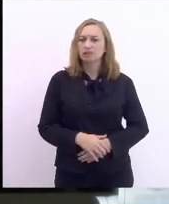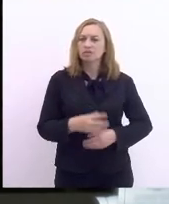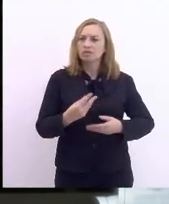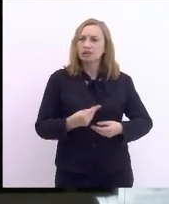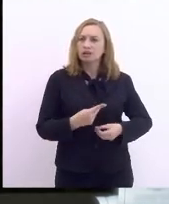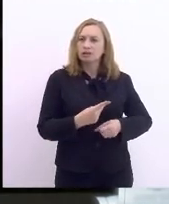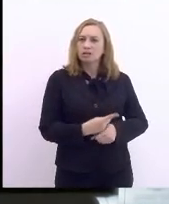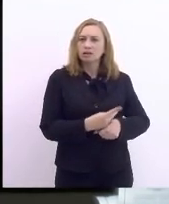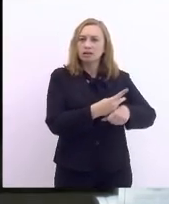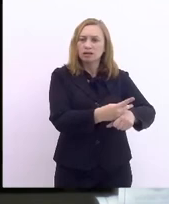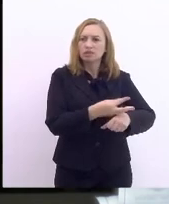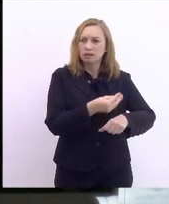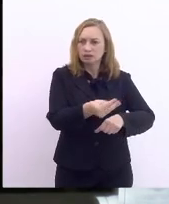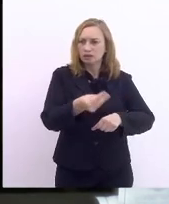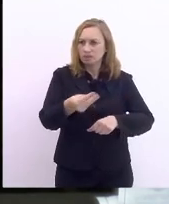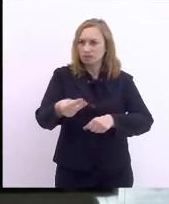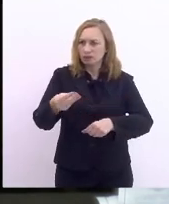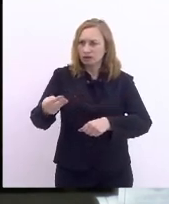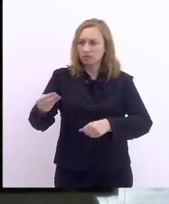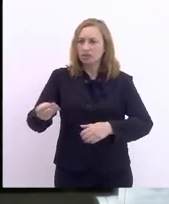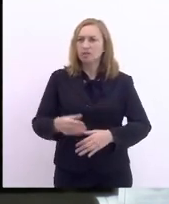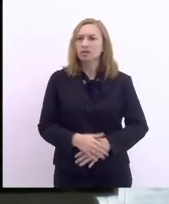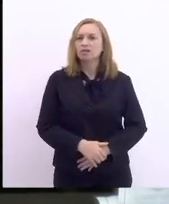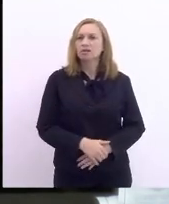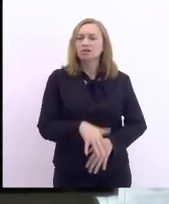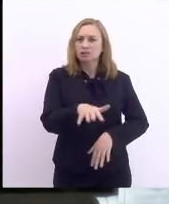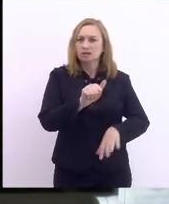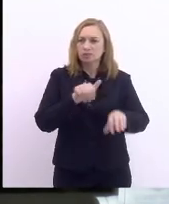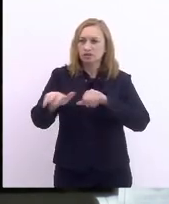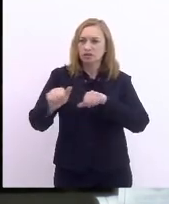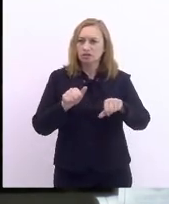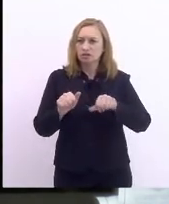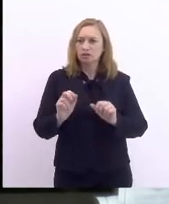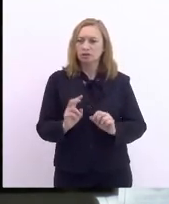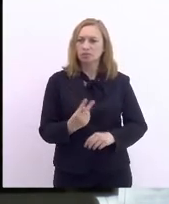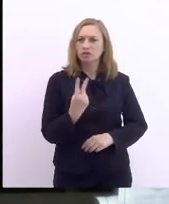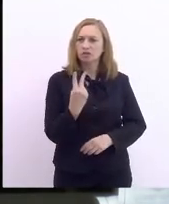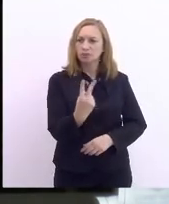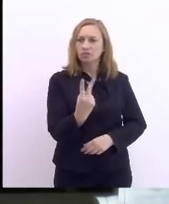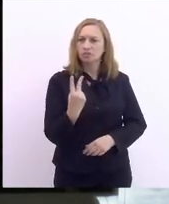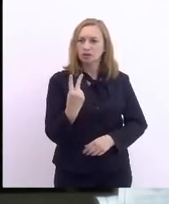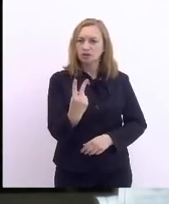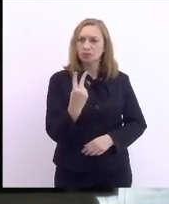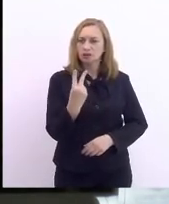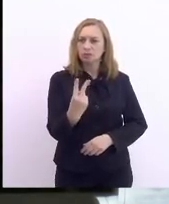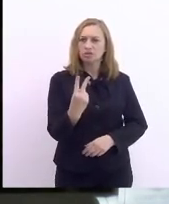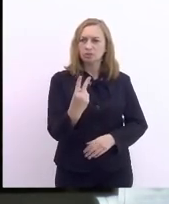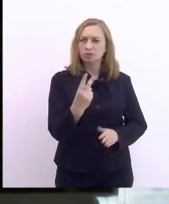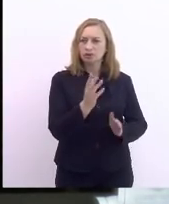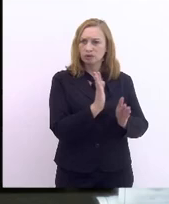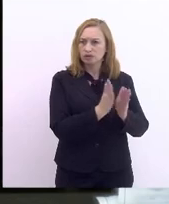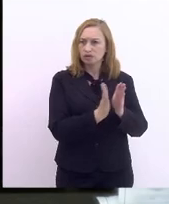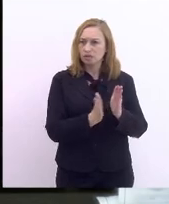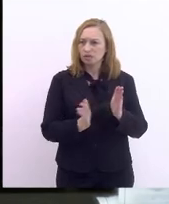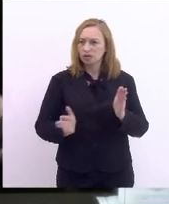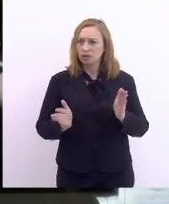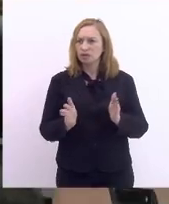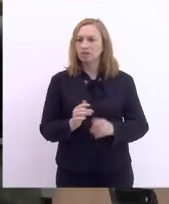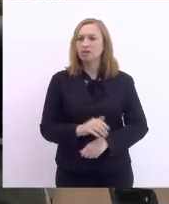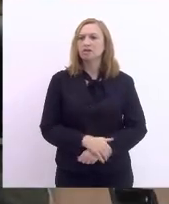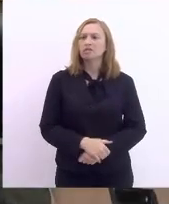a entrega dos termos de posse faremos as chamadas por duplas em ordem alfabética